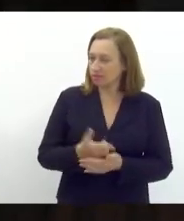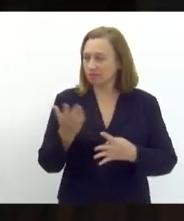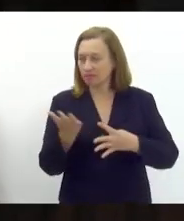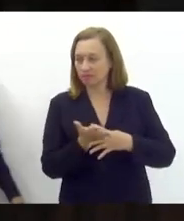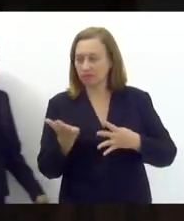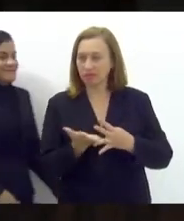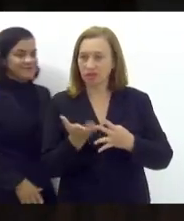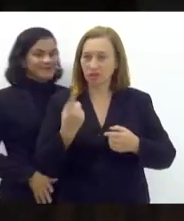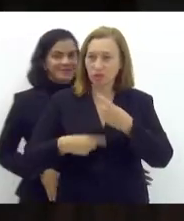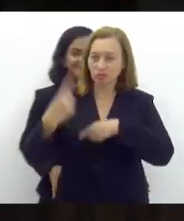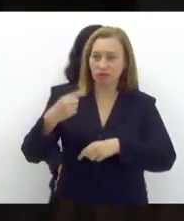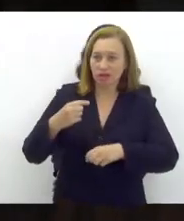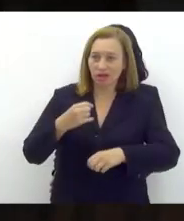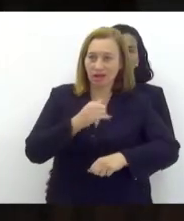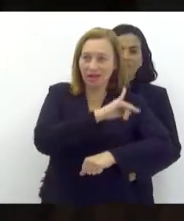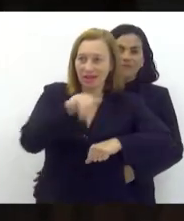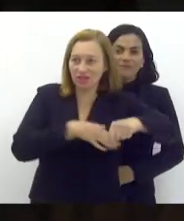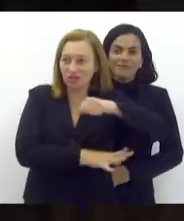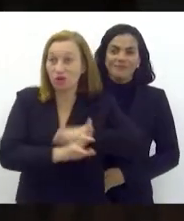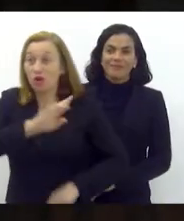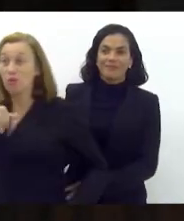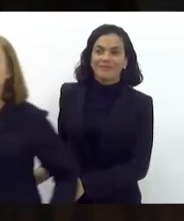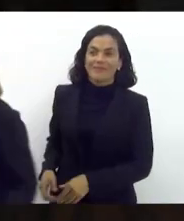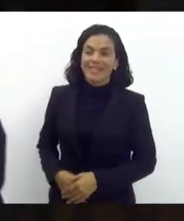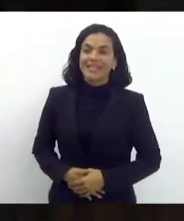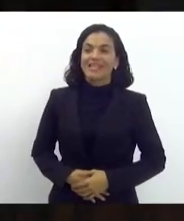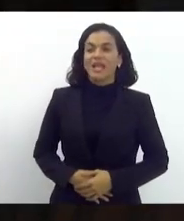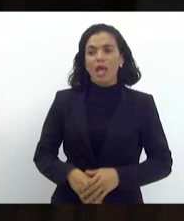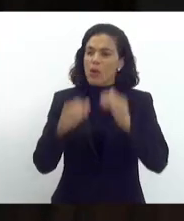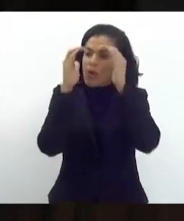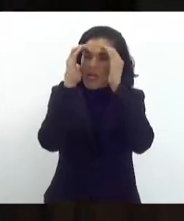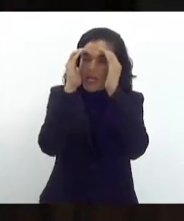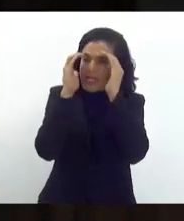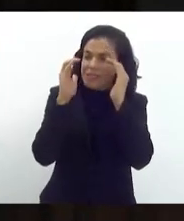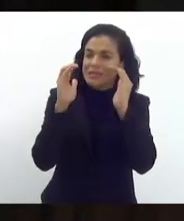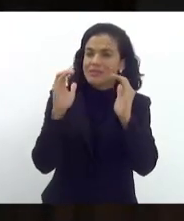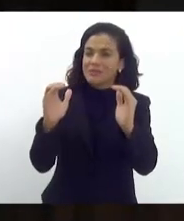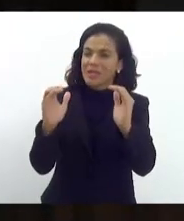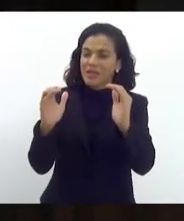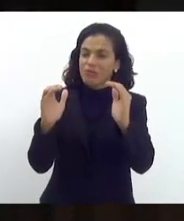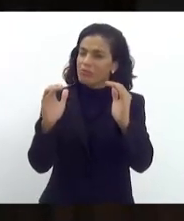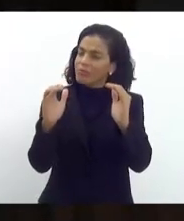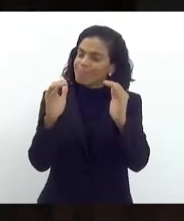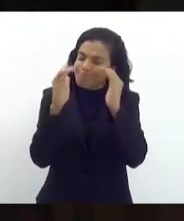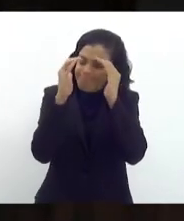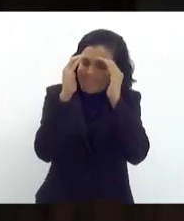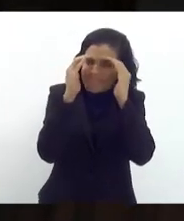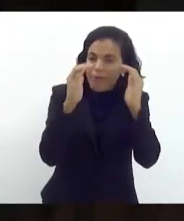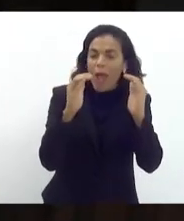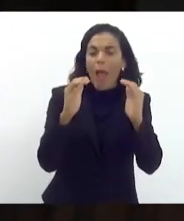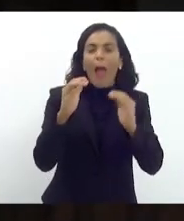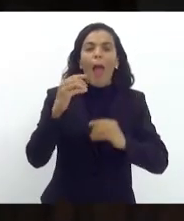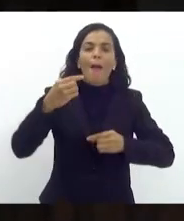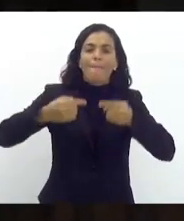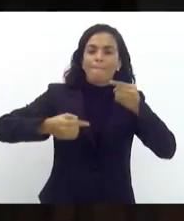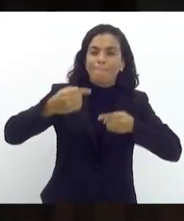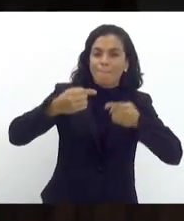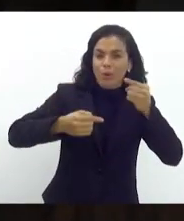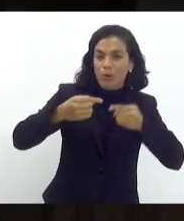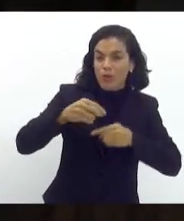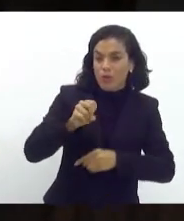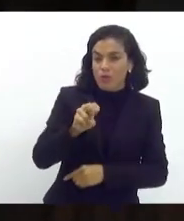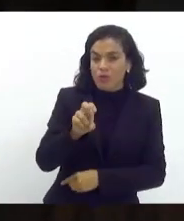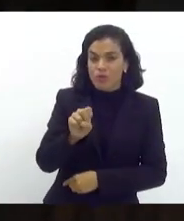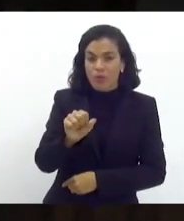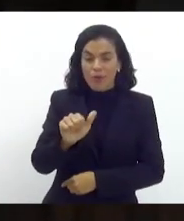do super RJ eu que respeito muito e considero muito a política do Sul e sempre lutei para que ela